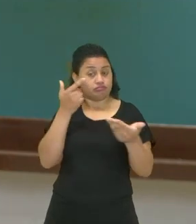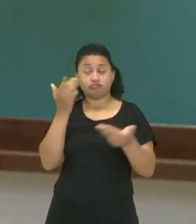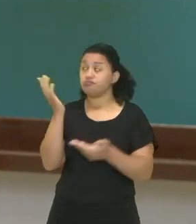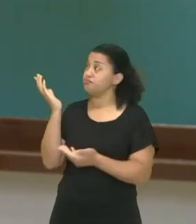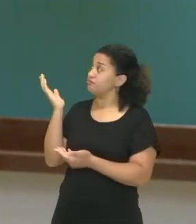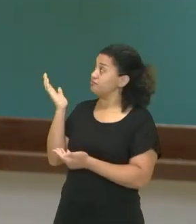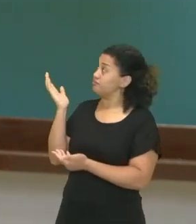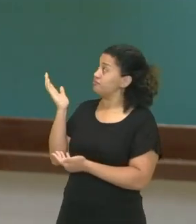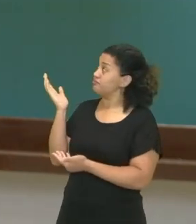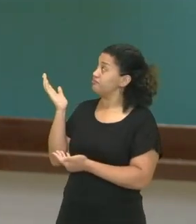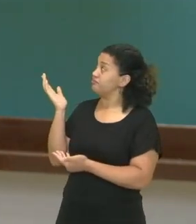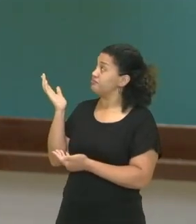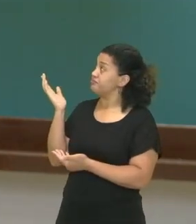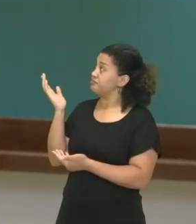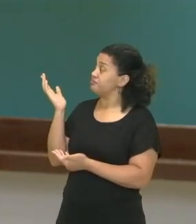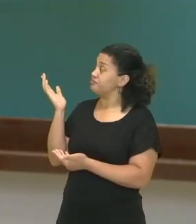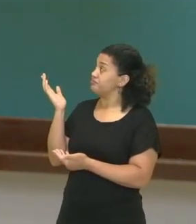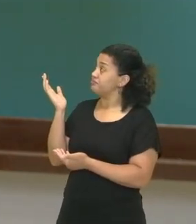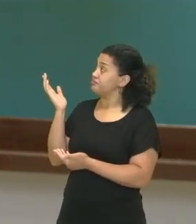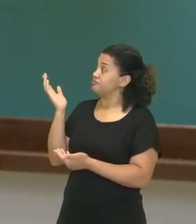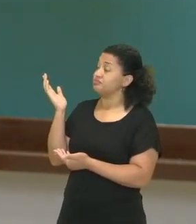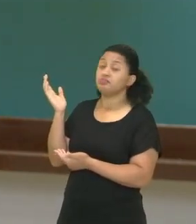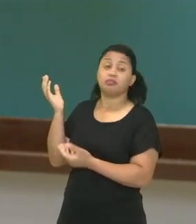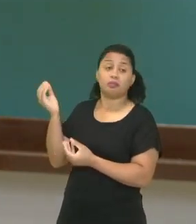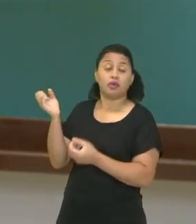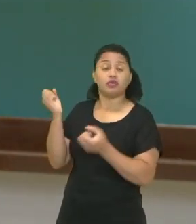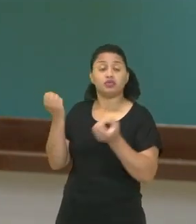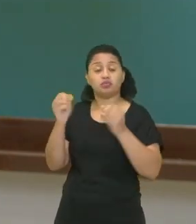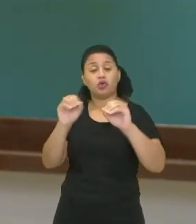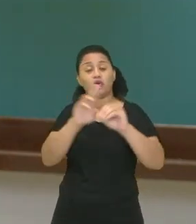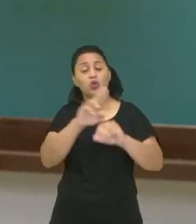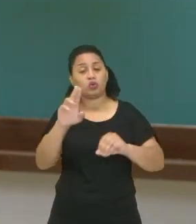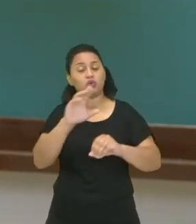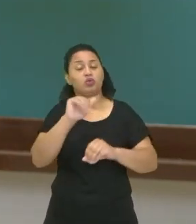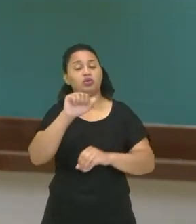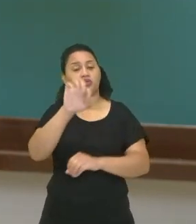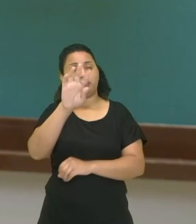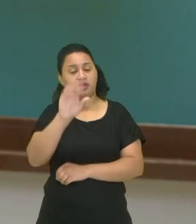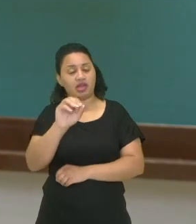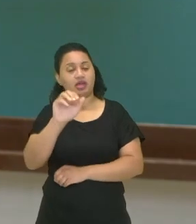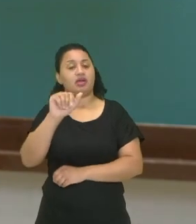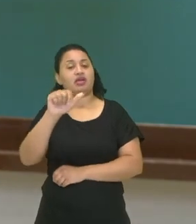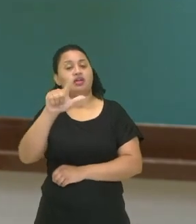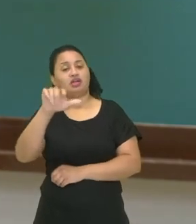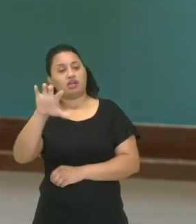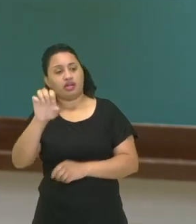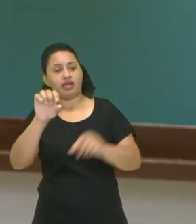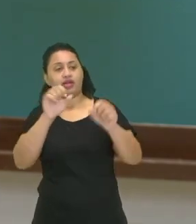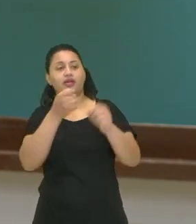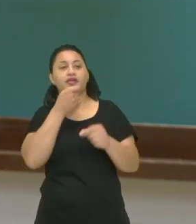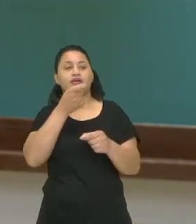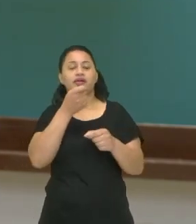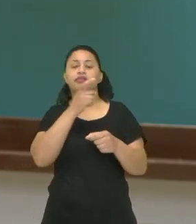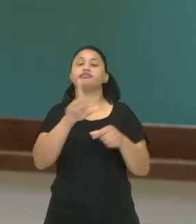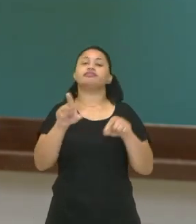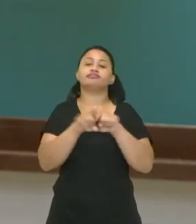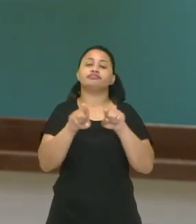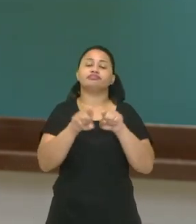Ó. Você pode começar colocando o nome, Castro Alves, o apelido. Você pode colocar aqui,